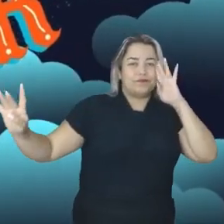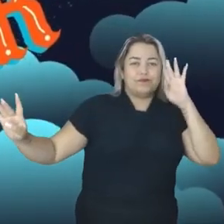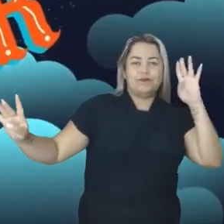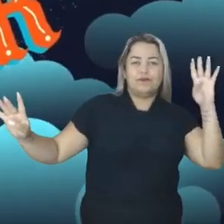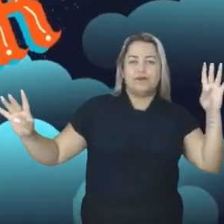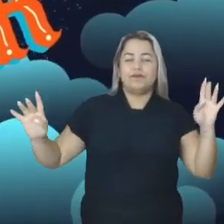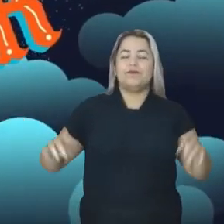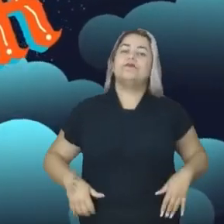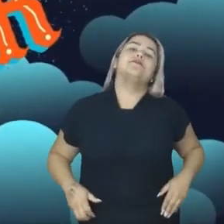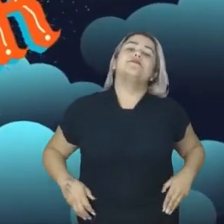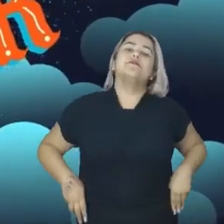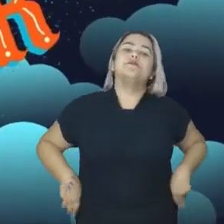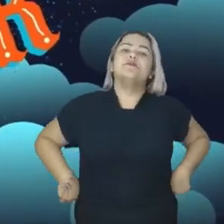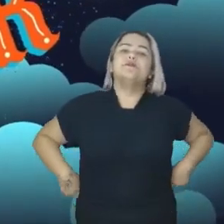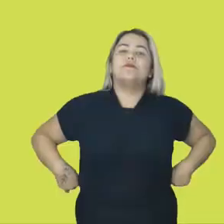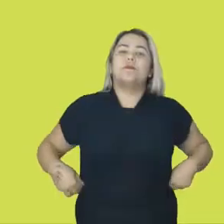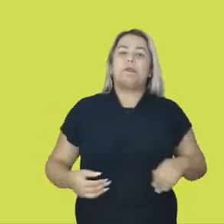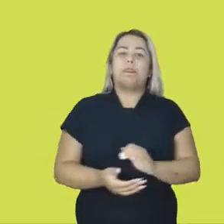viver.